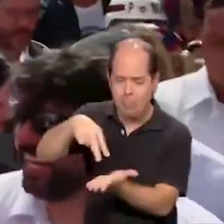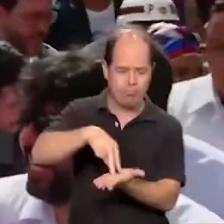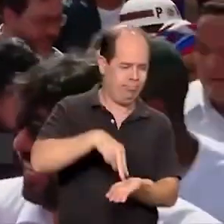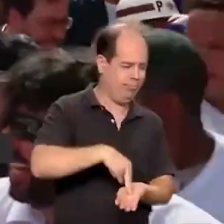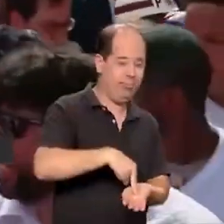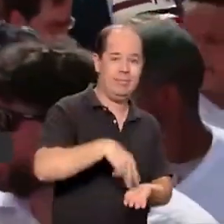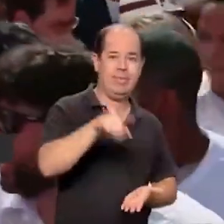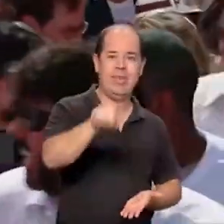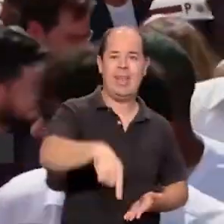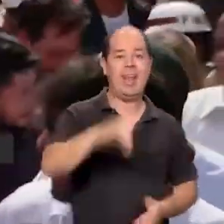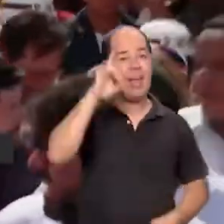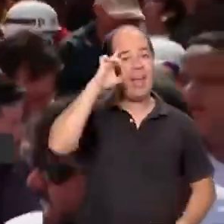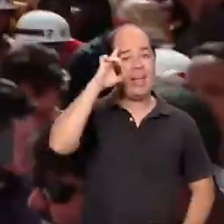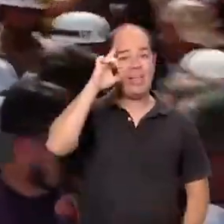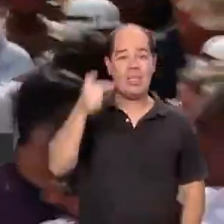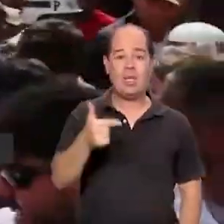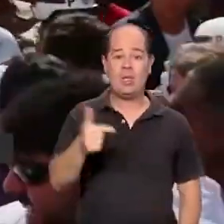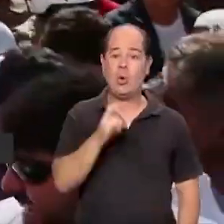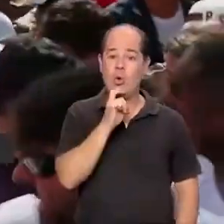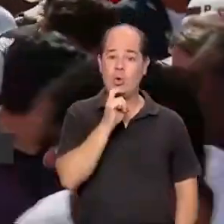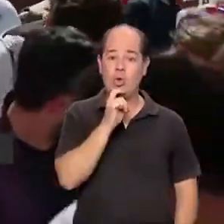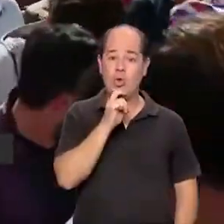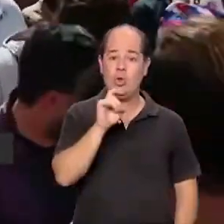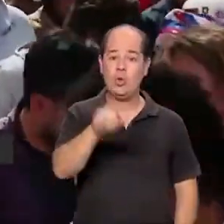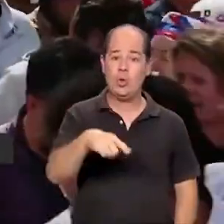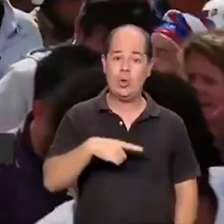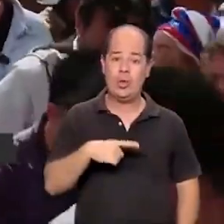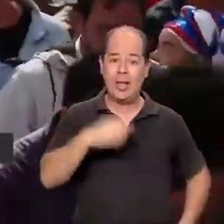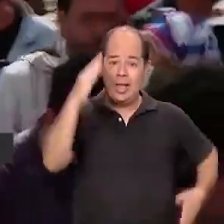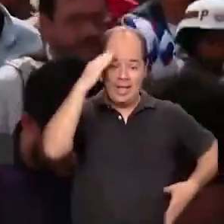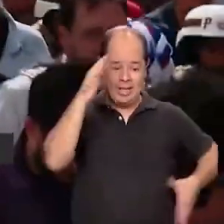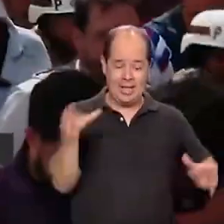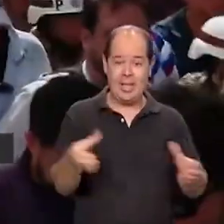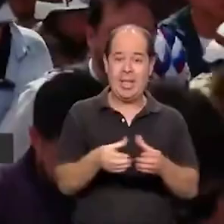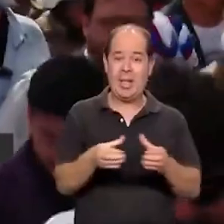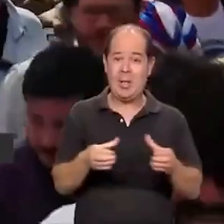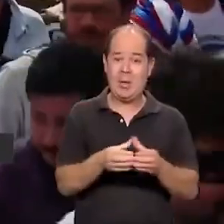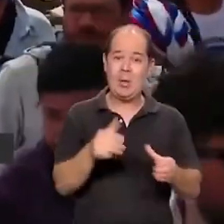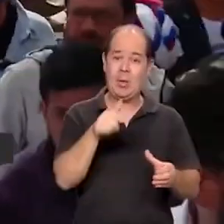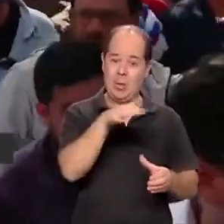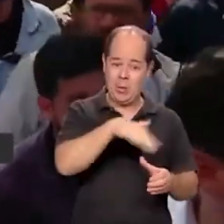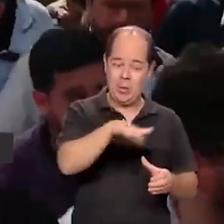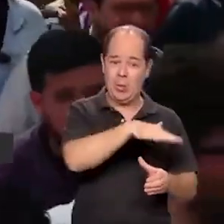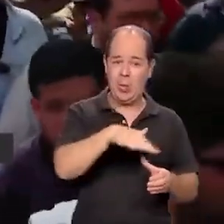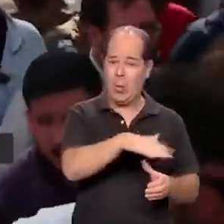exército alternativo que lutou pela independência do Brasil na Bahia.